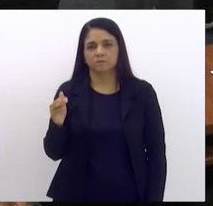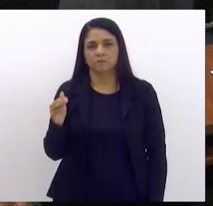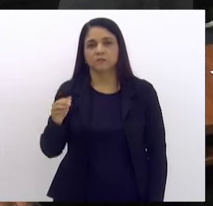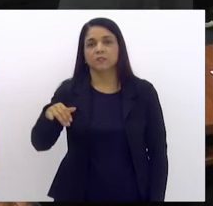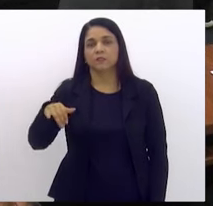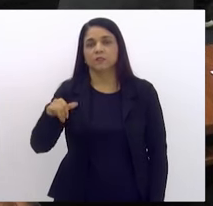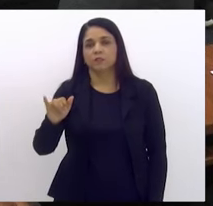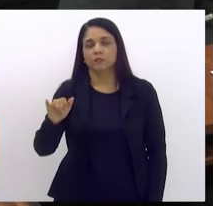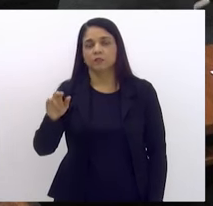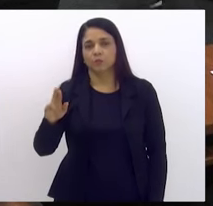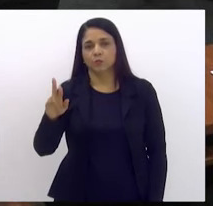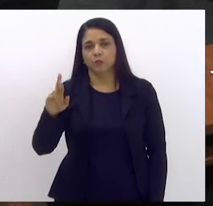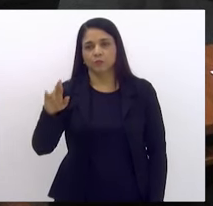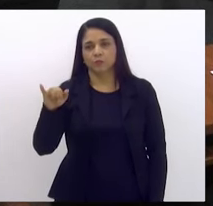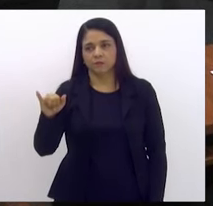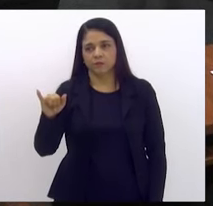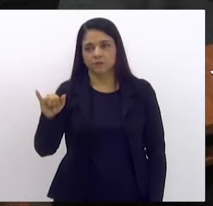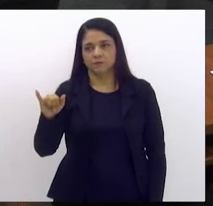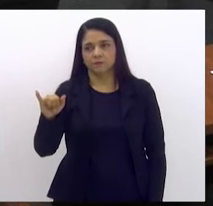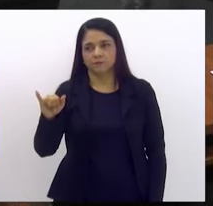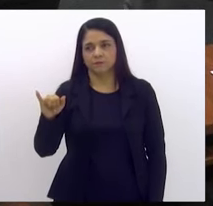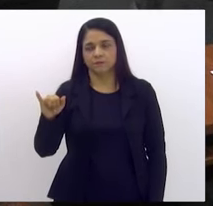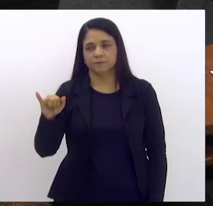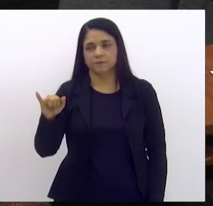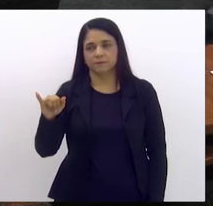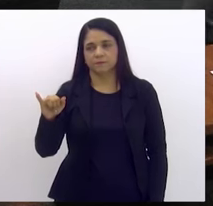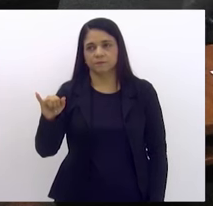Yuri, já falei.